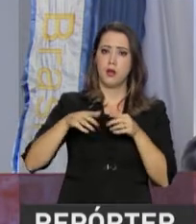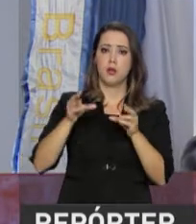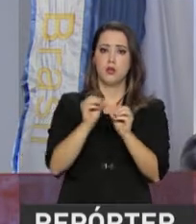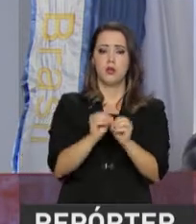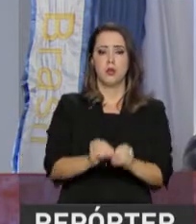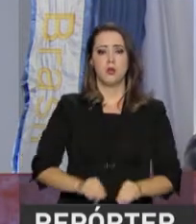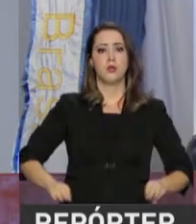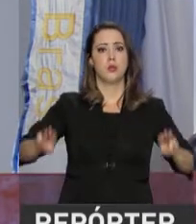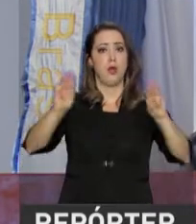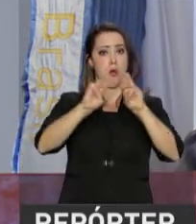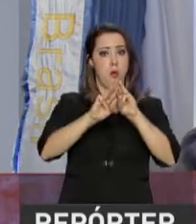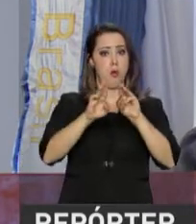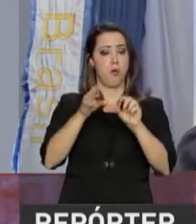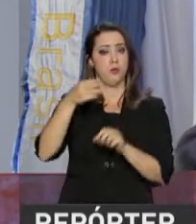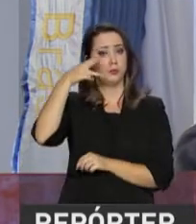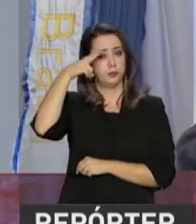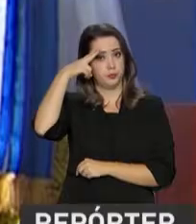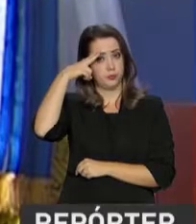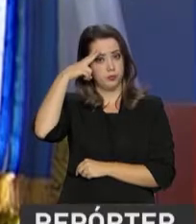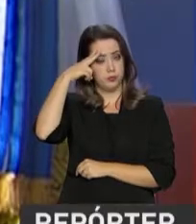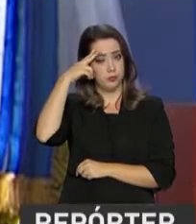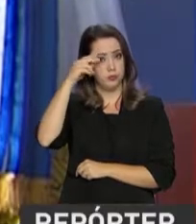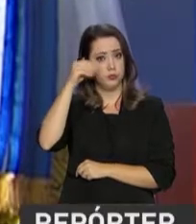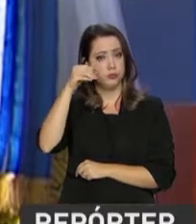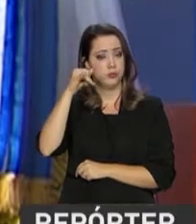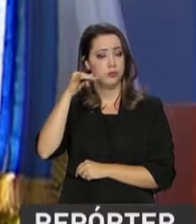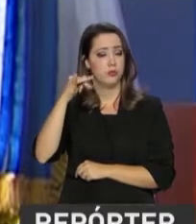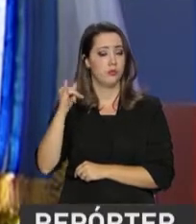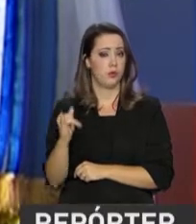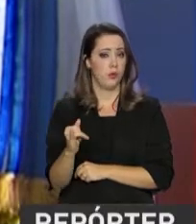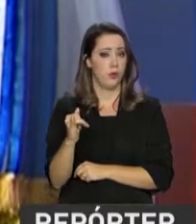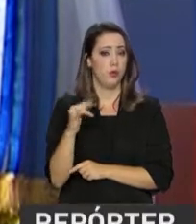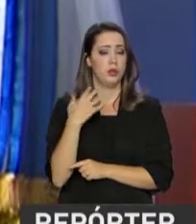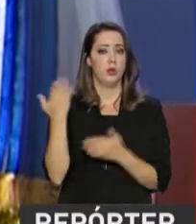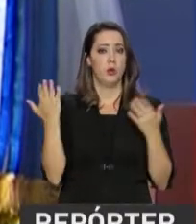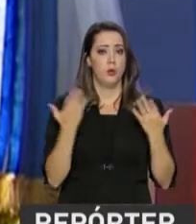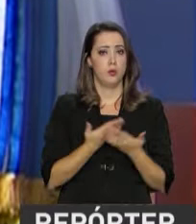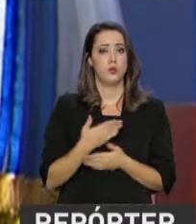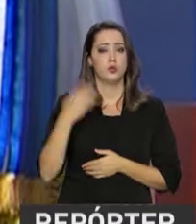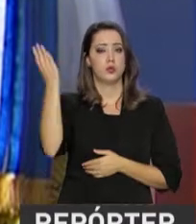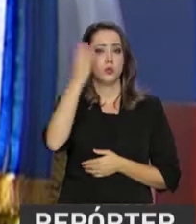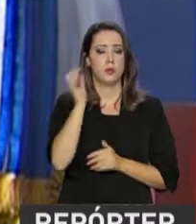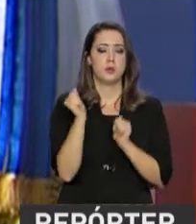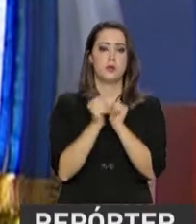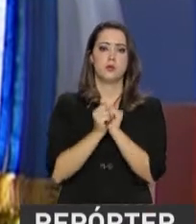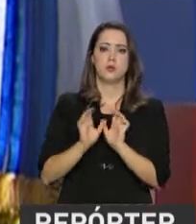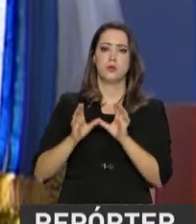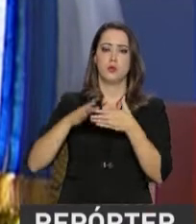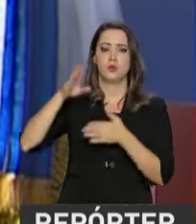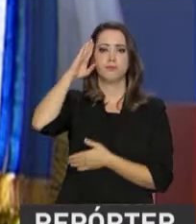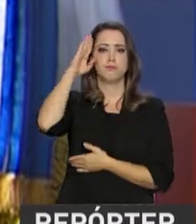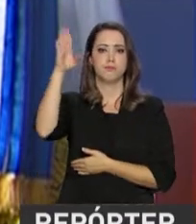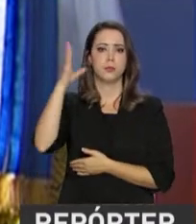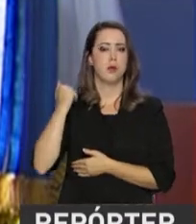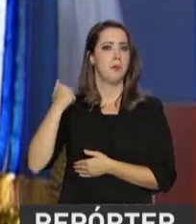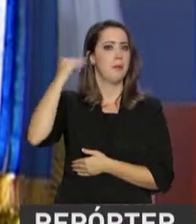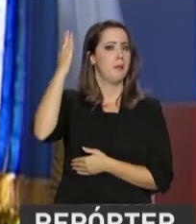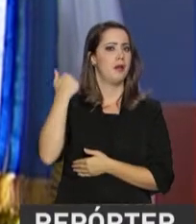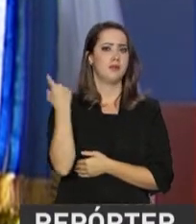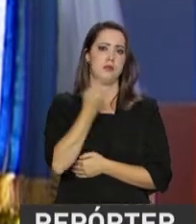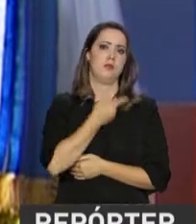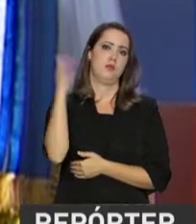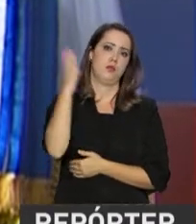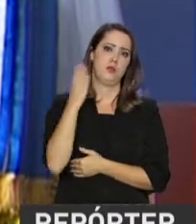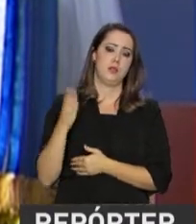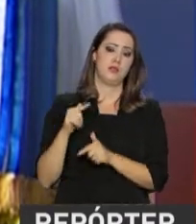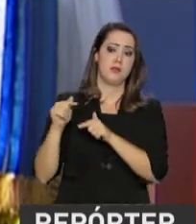do haiti a minustah hoje o brasil por meio das forças armadas ultrapassa as nossas fronteiras